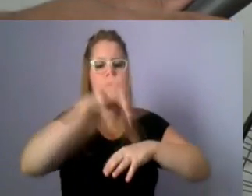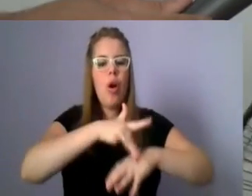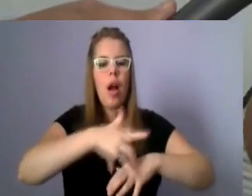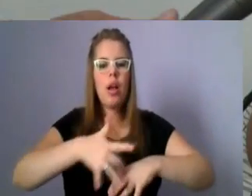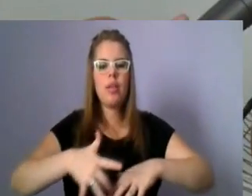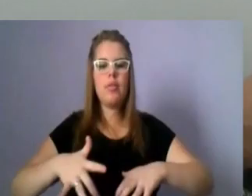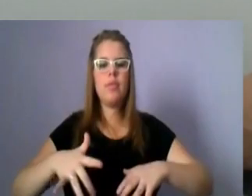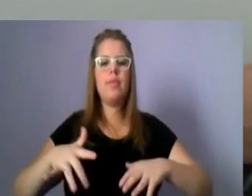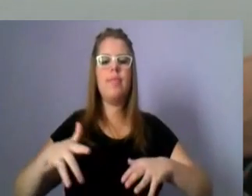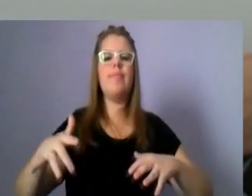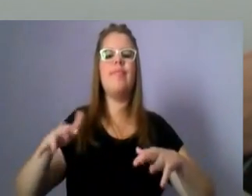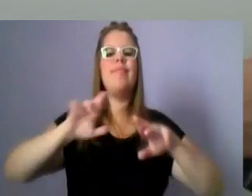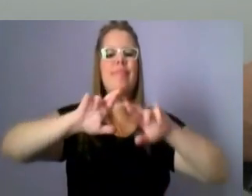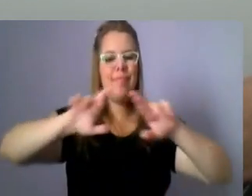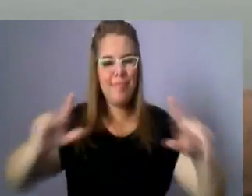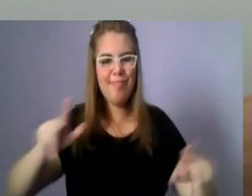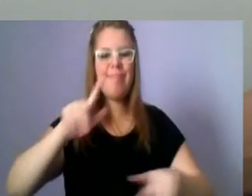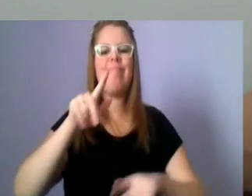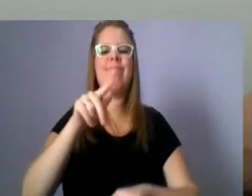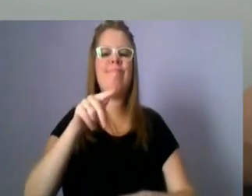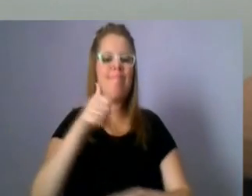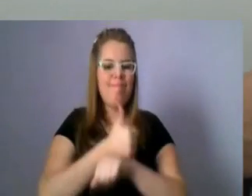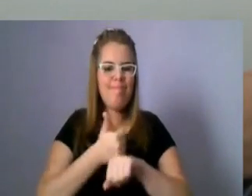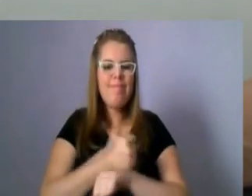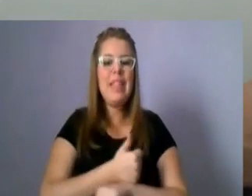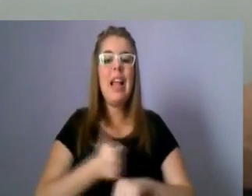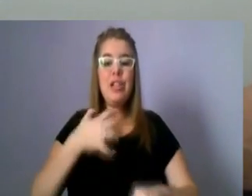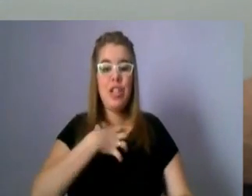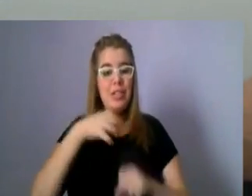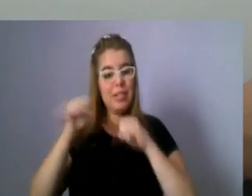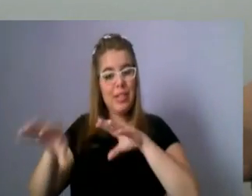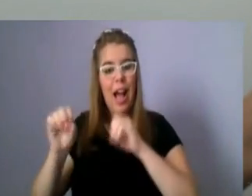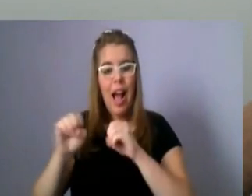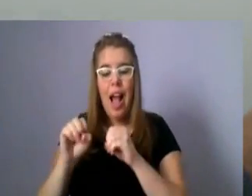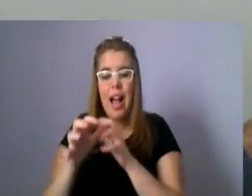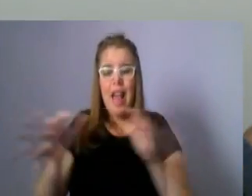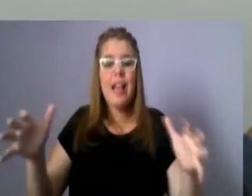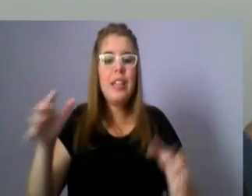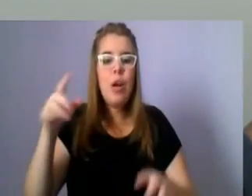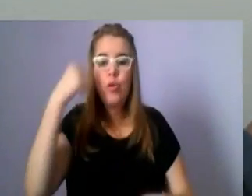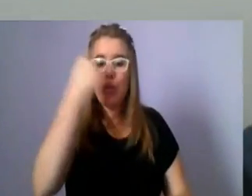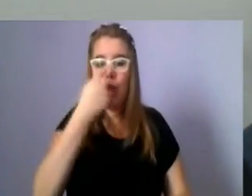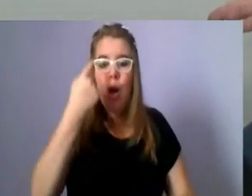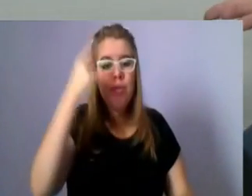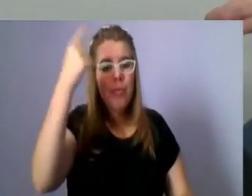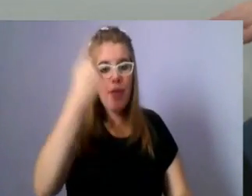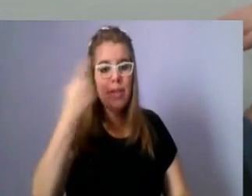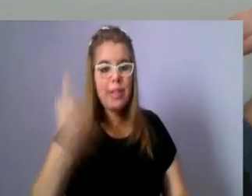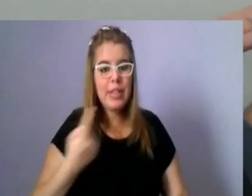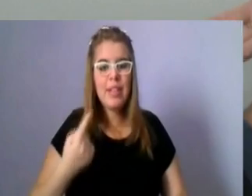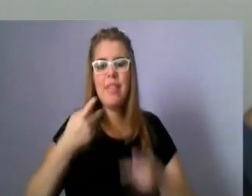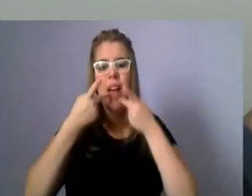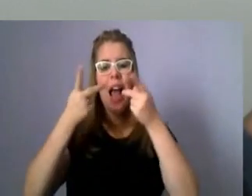É diferente. A vocação faz diferença. O entusiasmo em ensinar é tão grande que os olhos da professora Cíntia